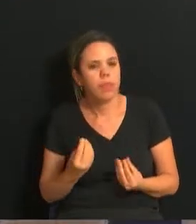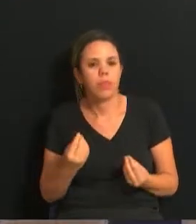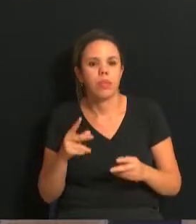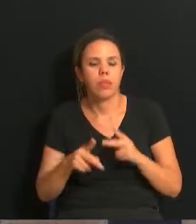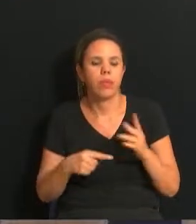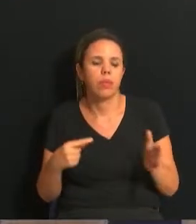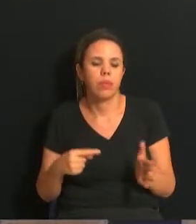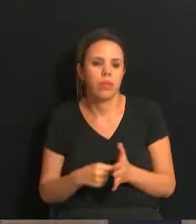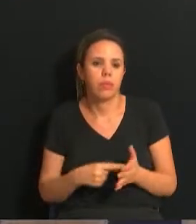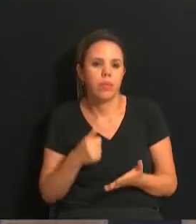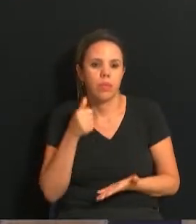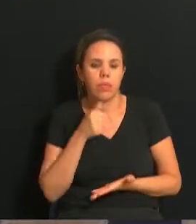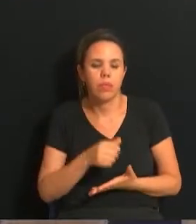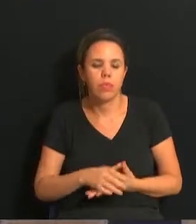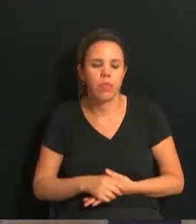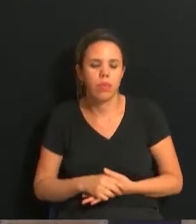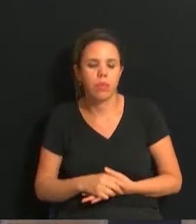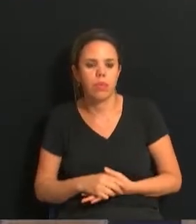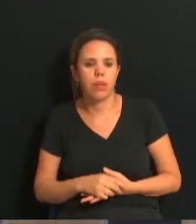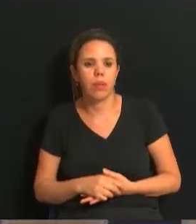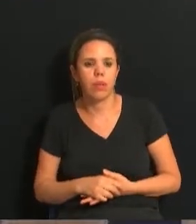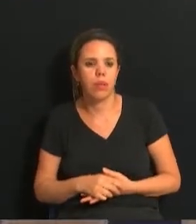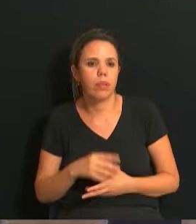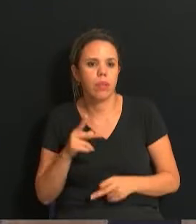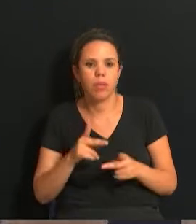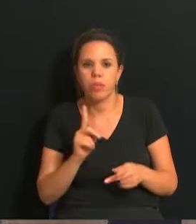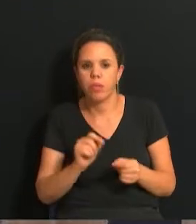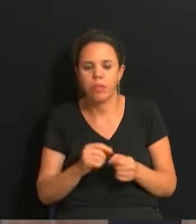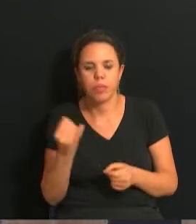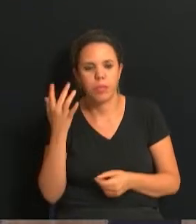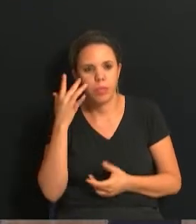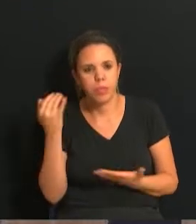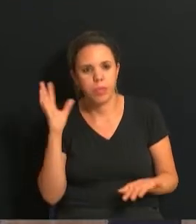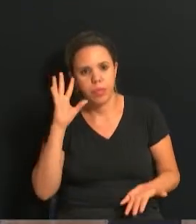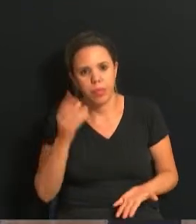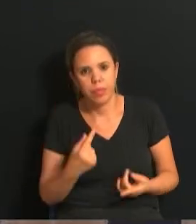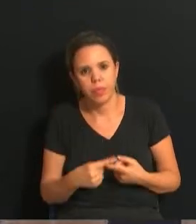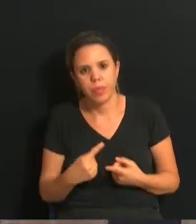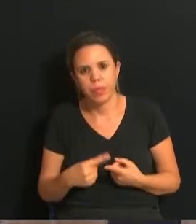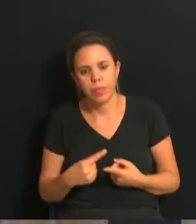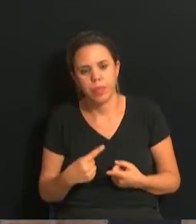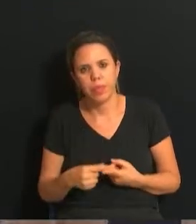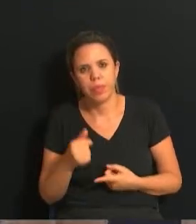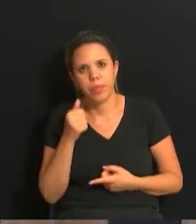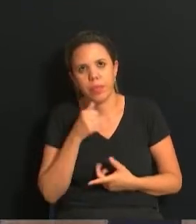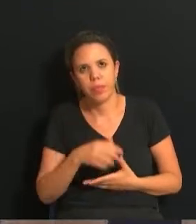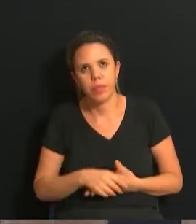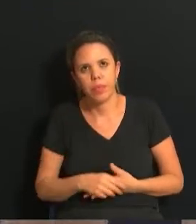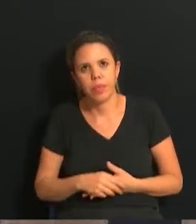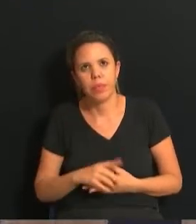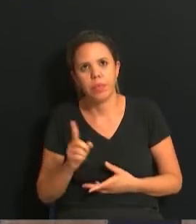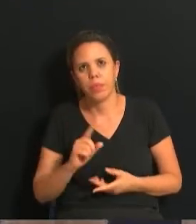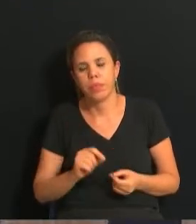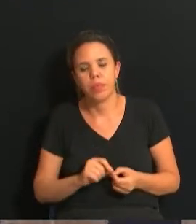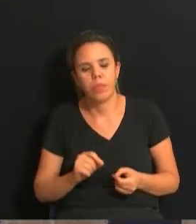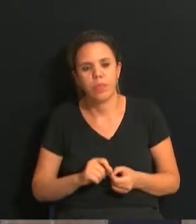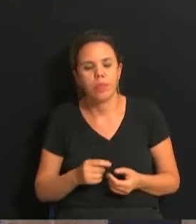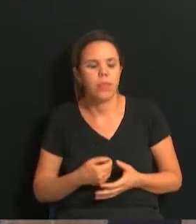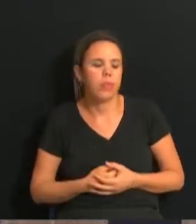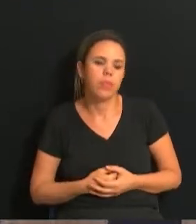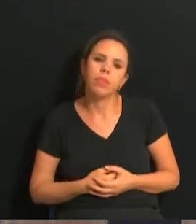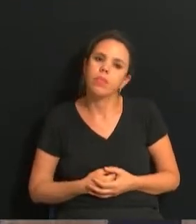dizer, muitas mulheres não estão fazendo denúncia, e eu acho que é importante que a gente entenda o porquê essa mulher não está fazendo